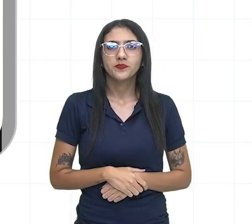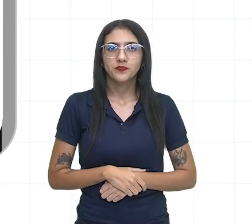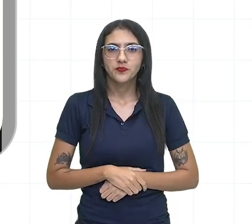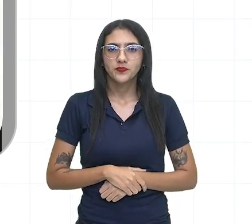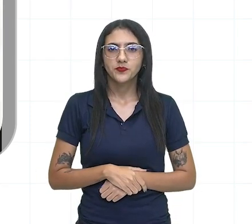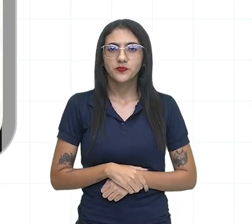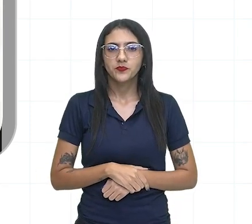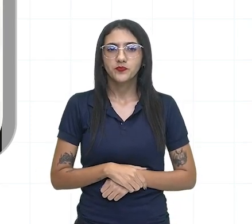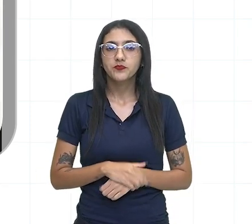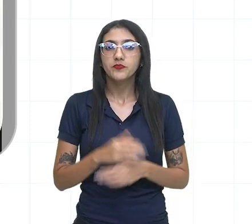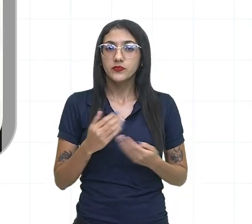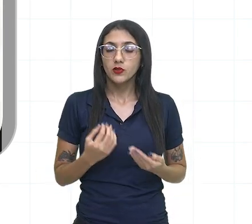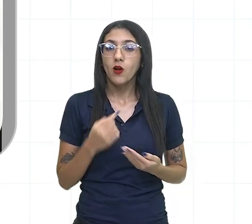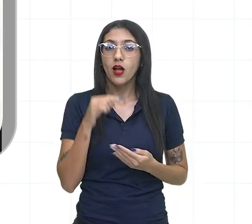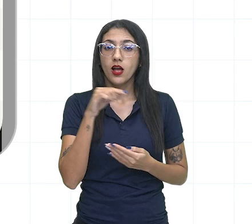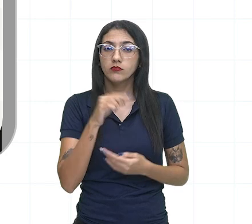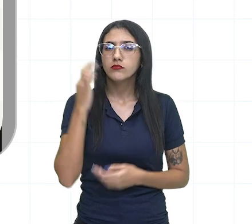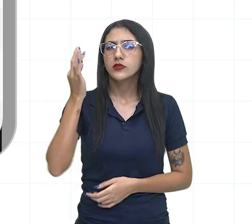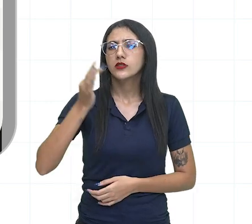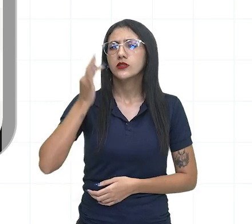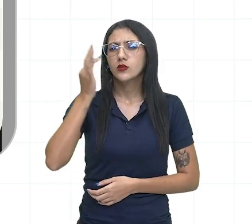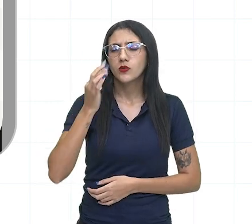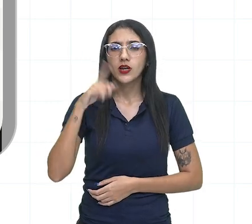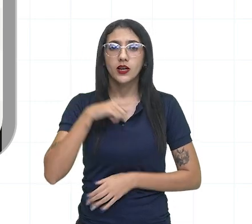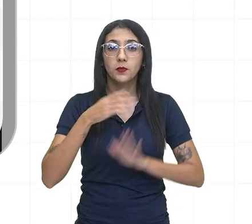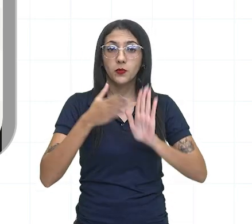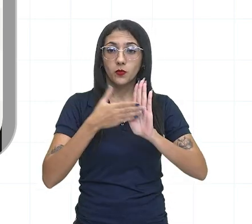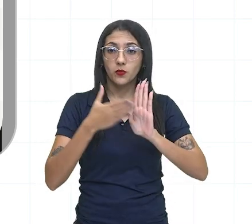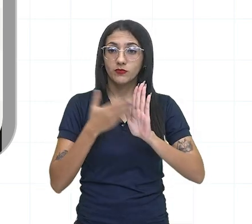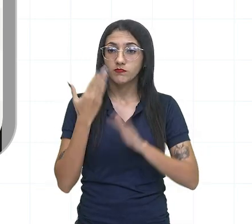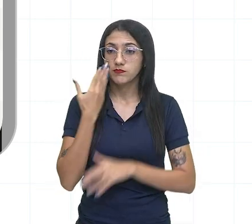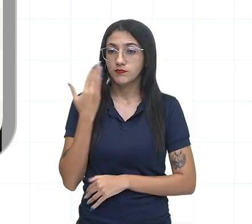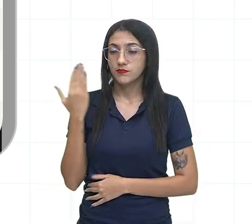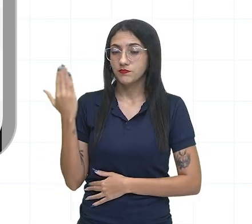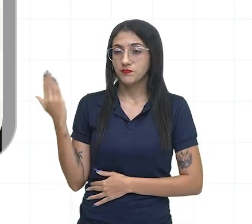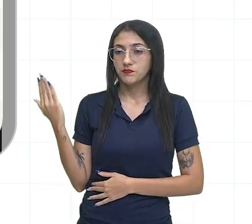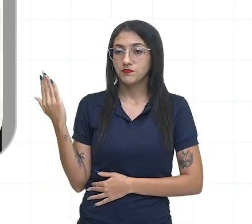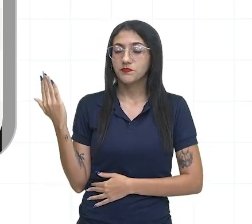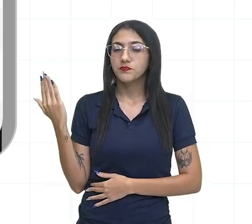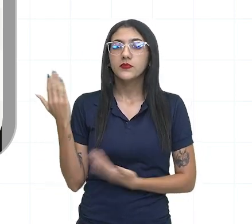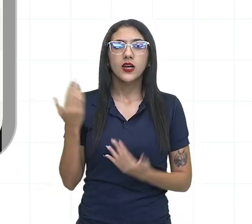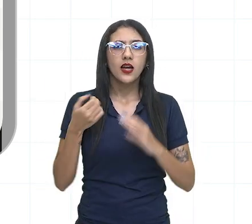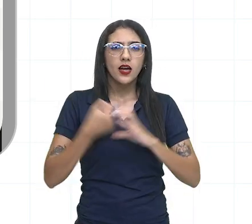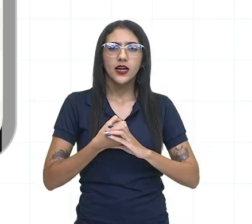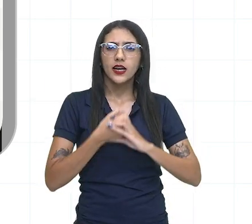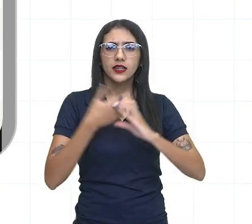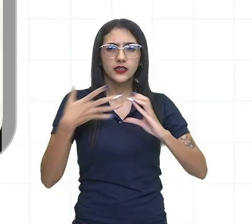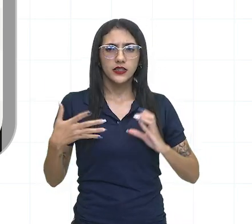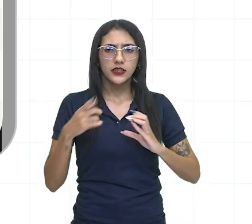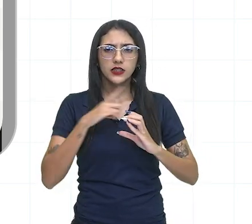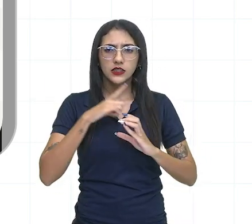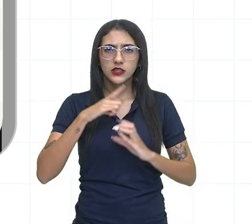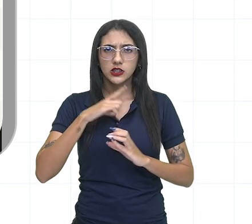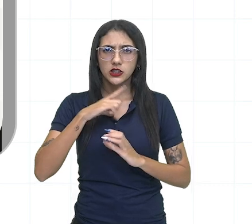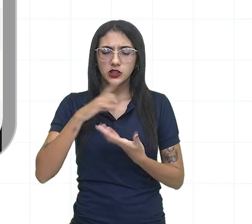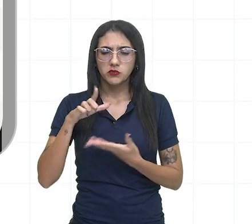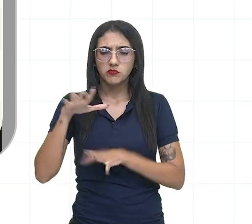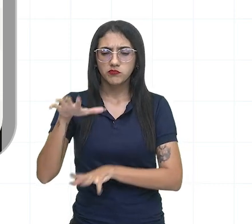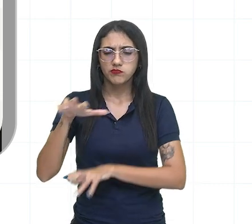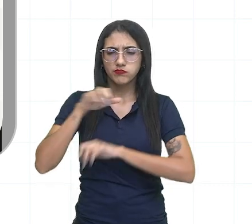uma teoria, né, que foi proposta por Lamarck, que defendia que características eram adquiridas